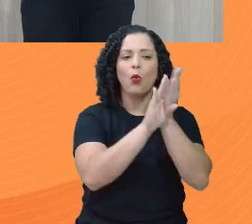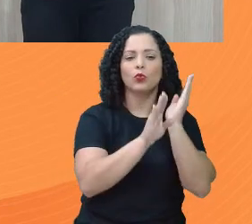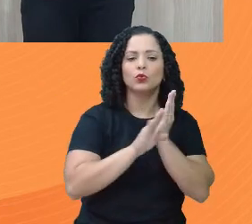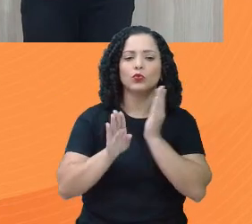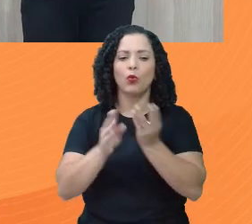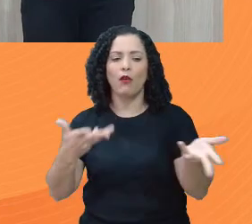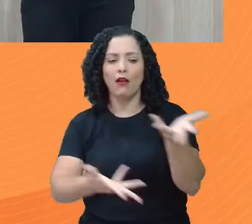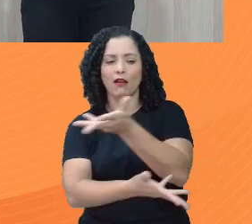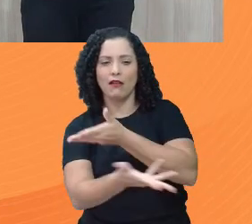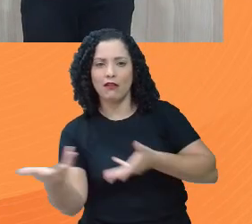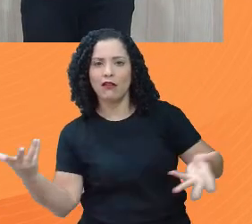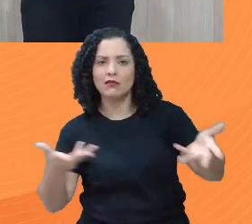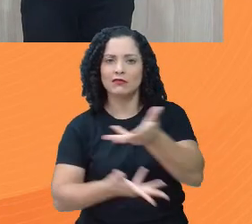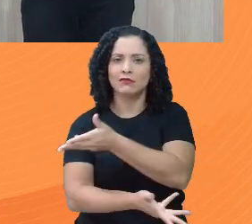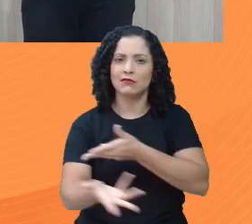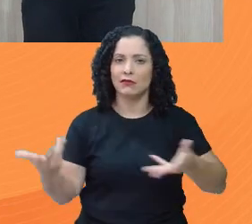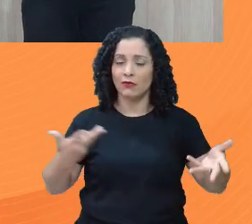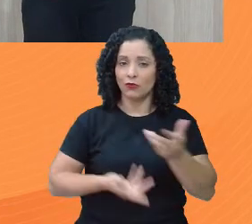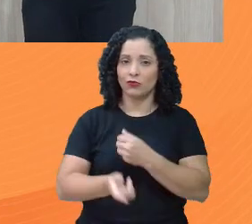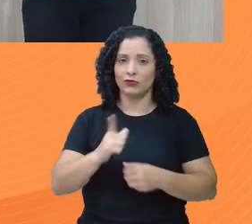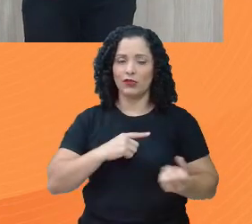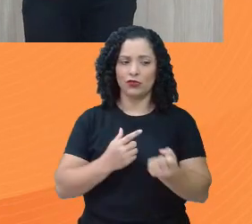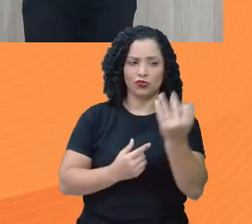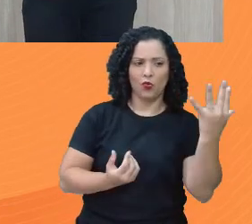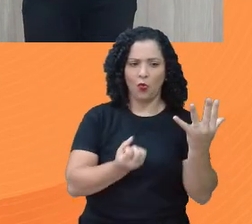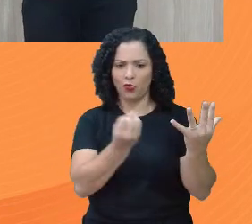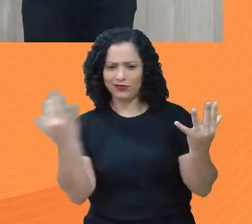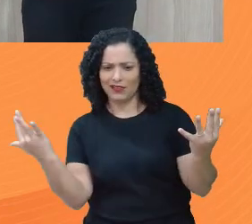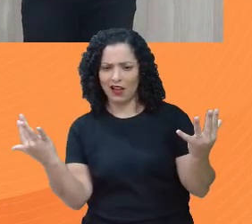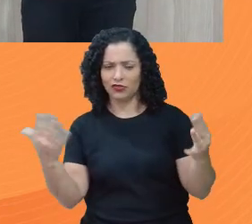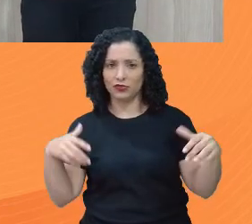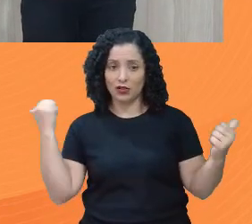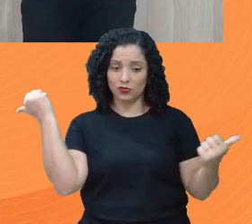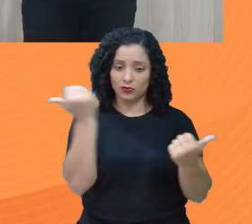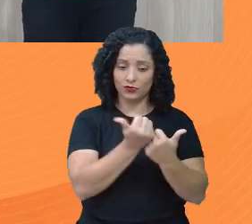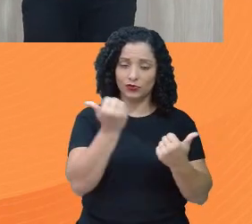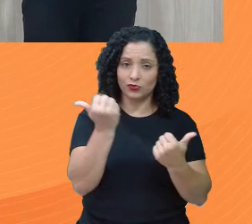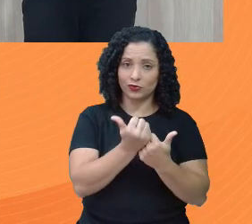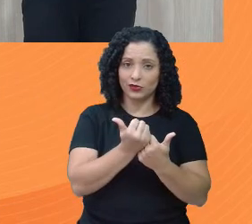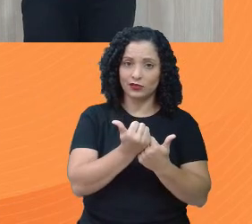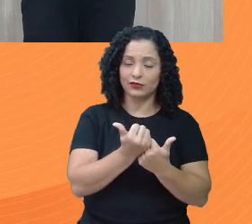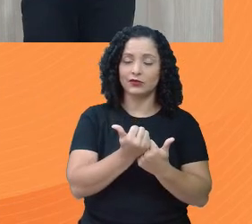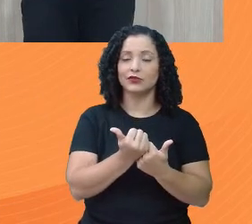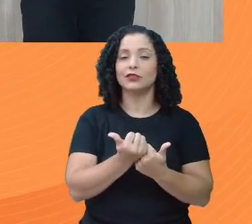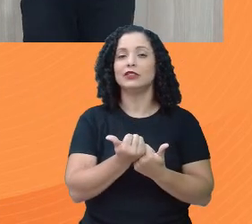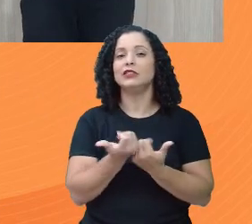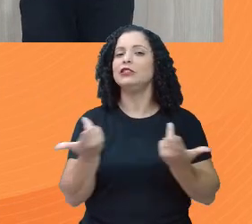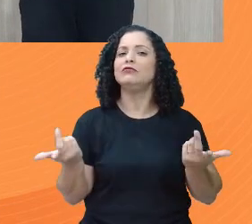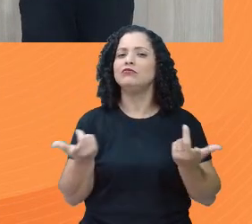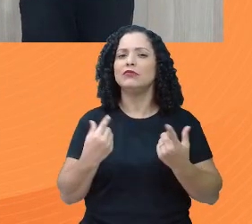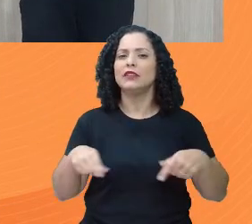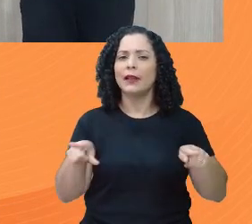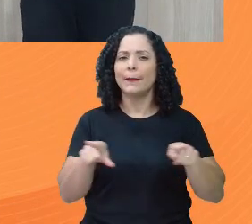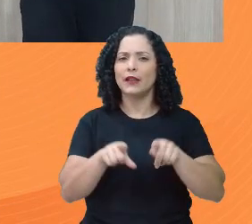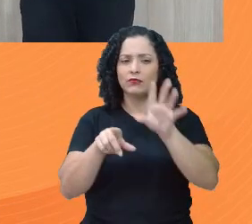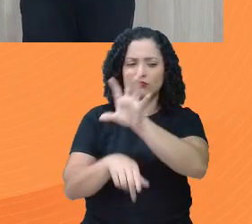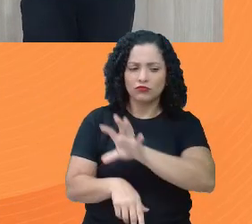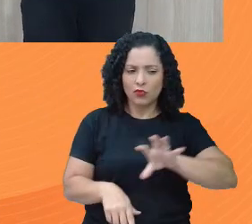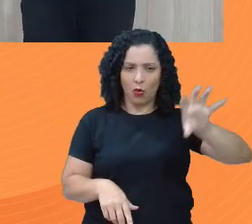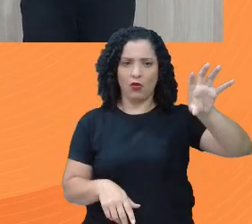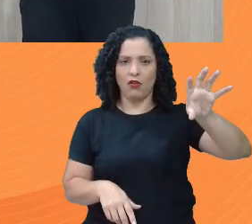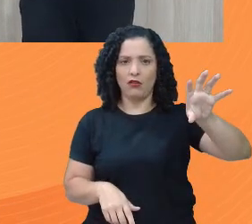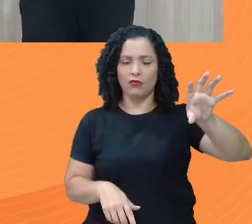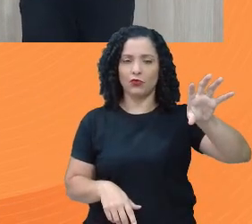essa relação que existe entre os valores, fazendo a substituição e isolando a incógnita,